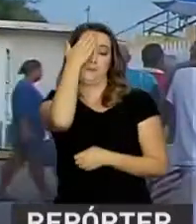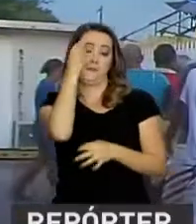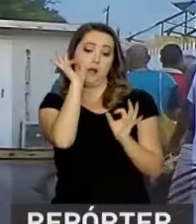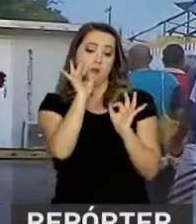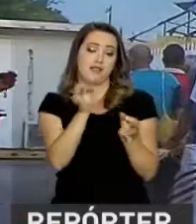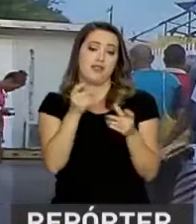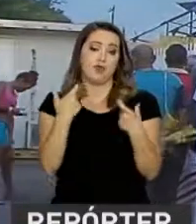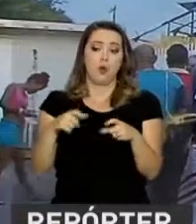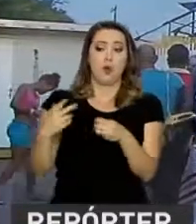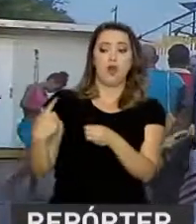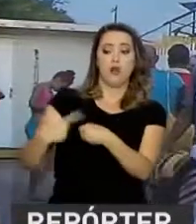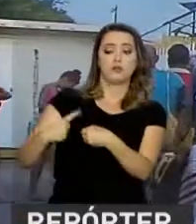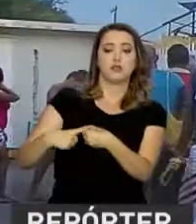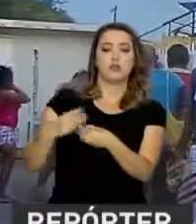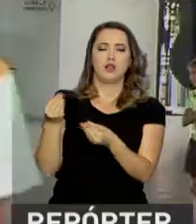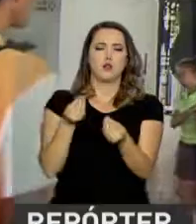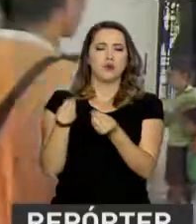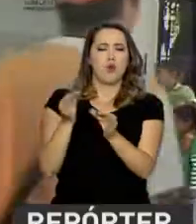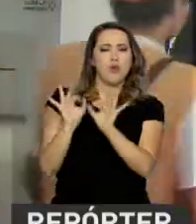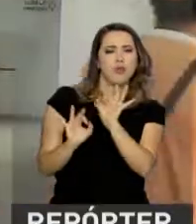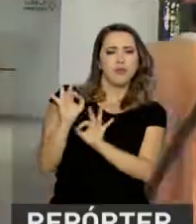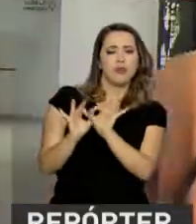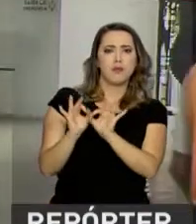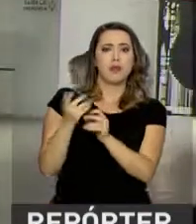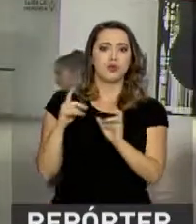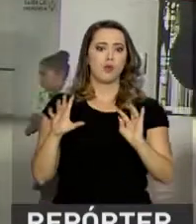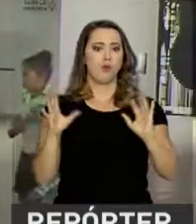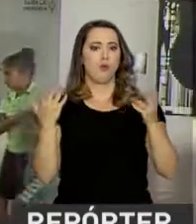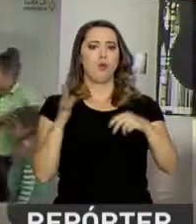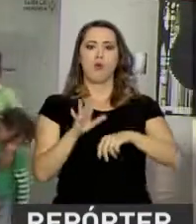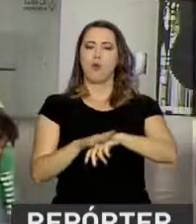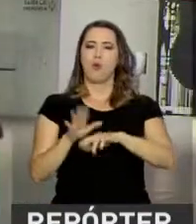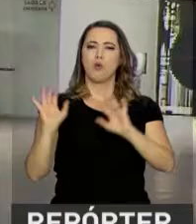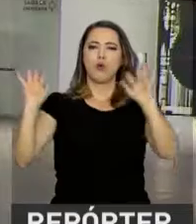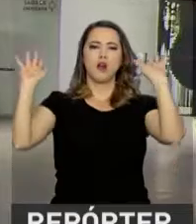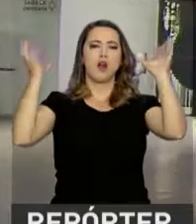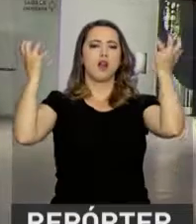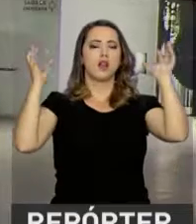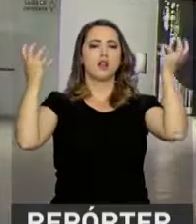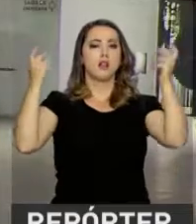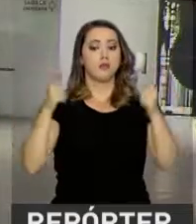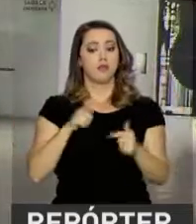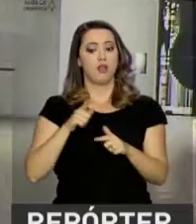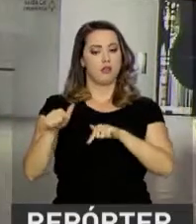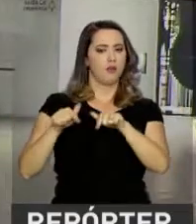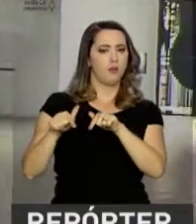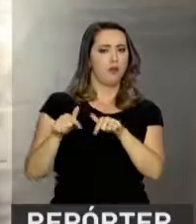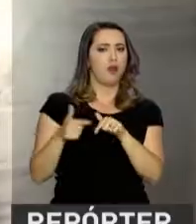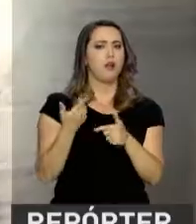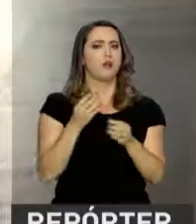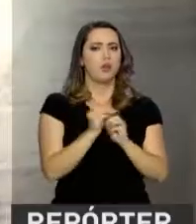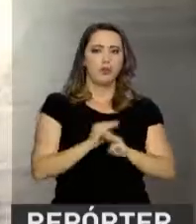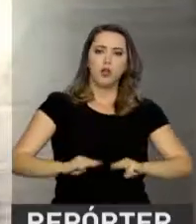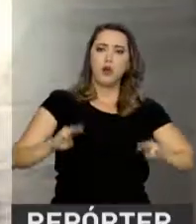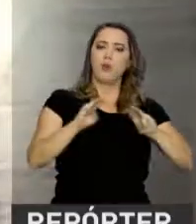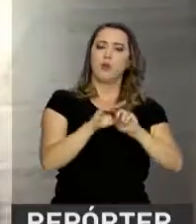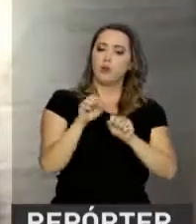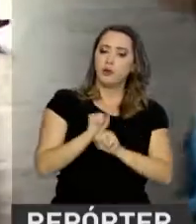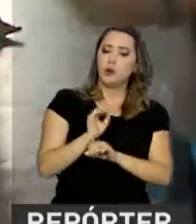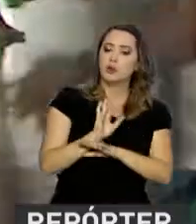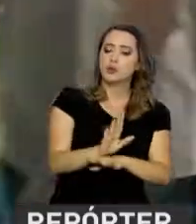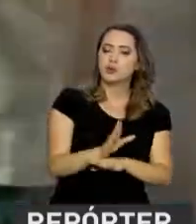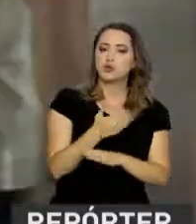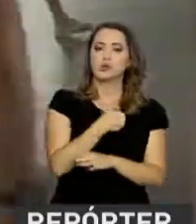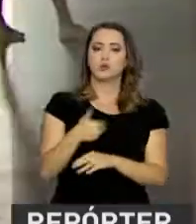fica a cidade. Quais são as condições, clima, oportunidades de trabalho, o que a ONU pode fazer por eles e o que o governo federal